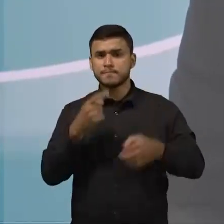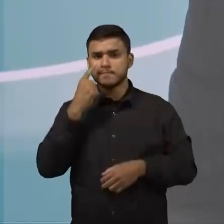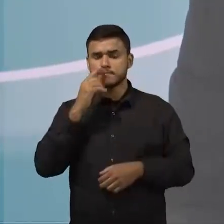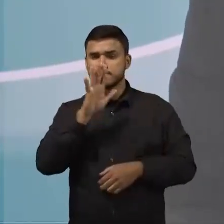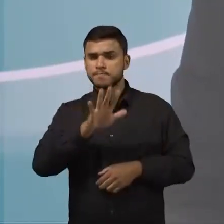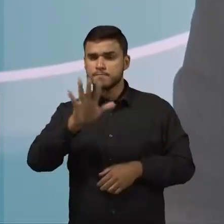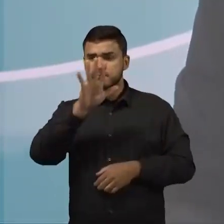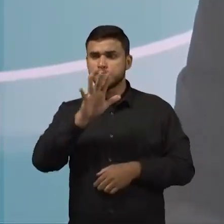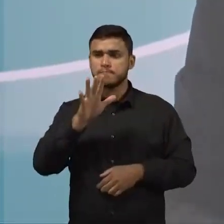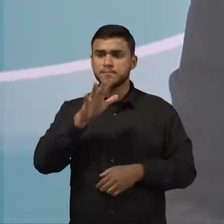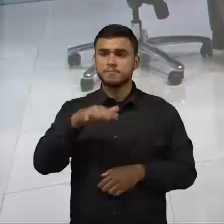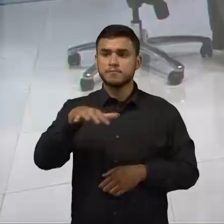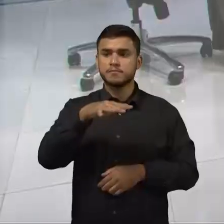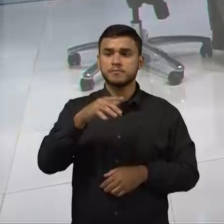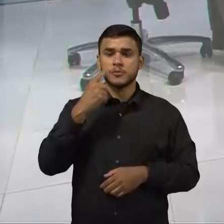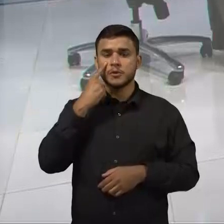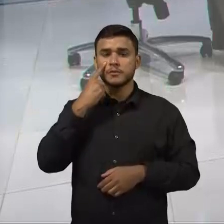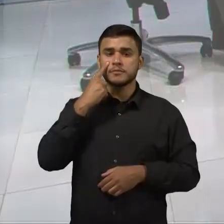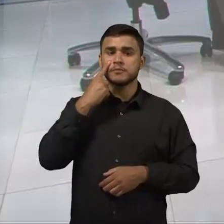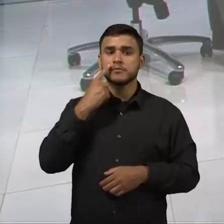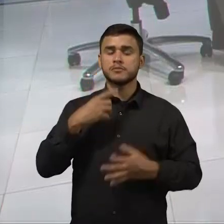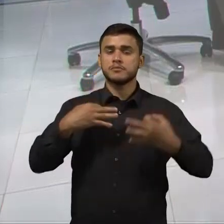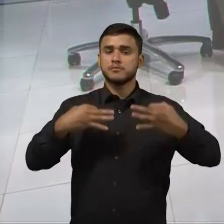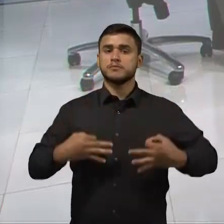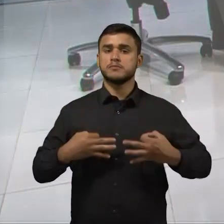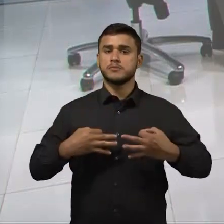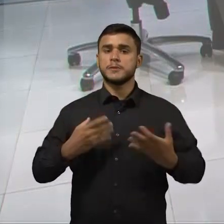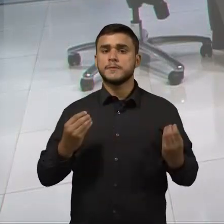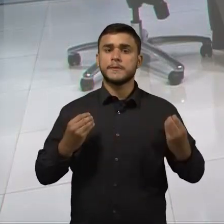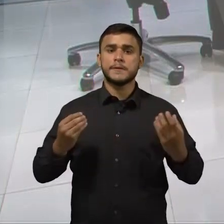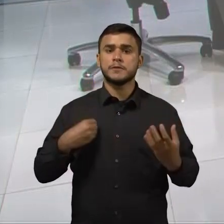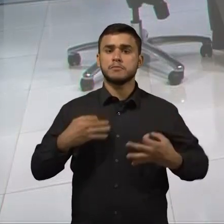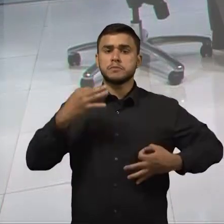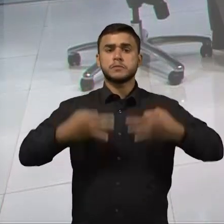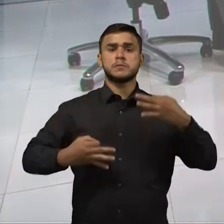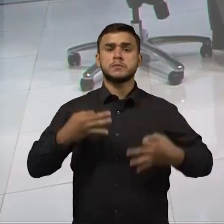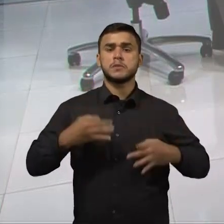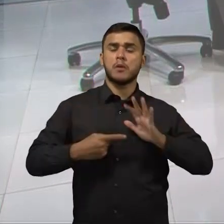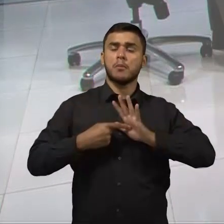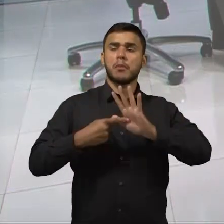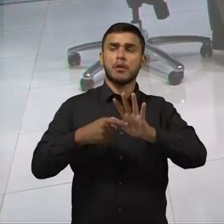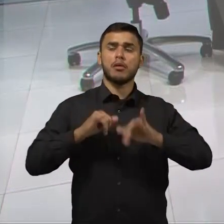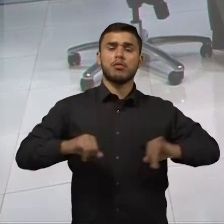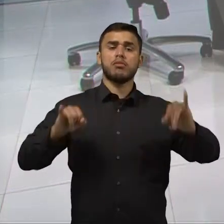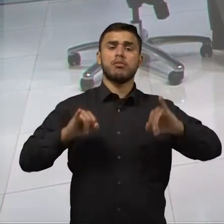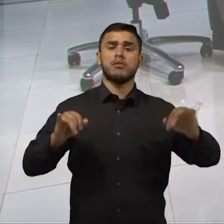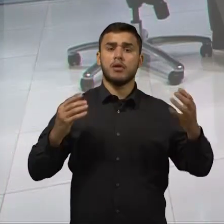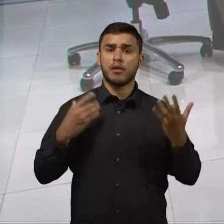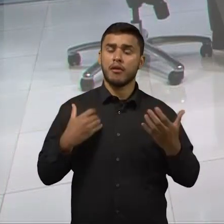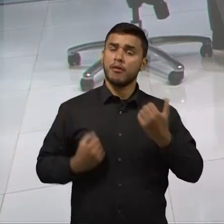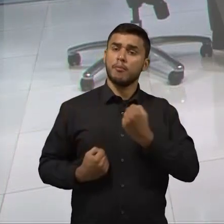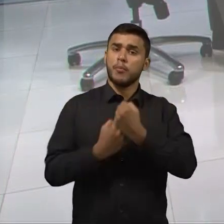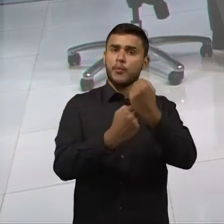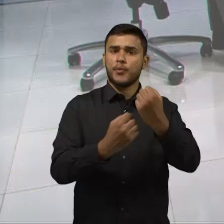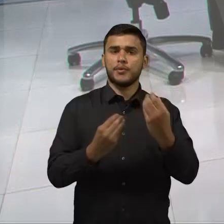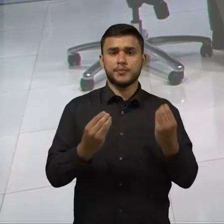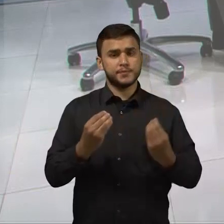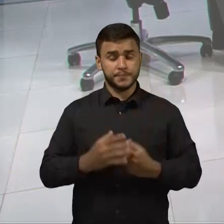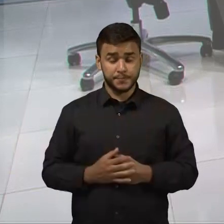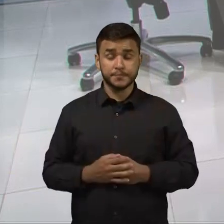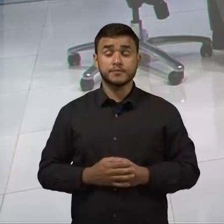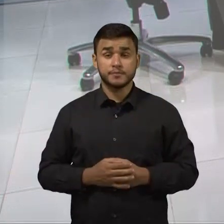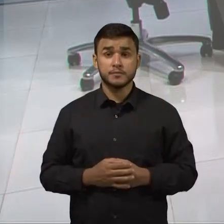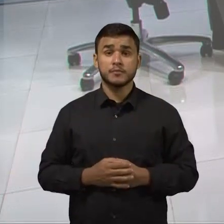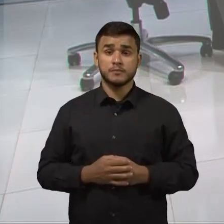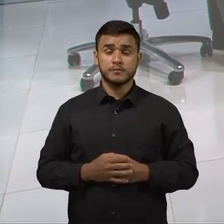para a Ele olha para o monitor, para ver se ele está bem na foto. Então, essa análise da votação depende